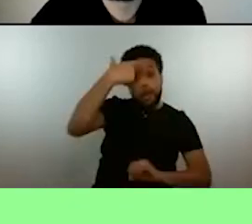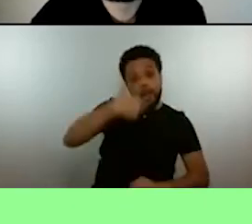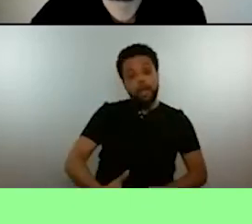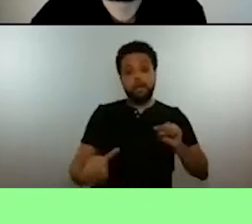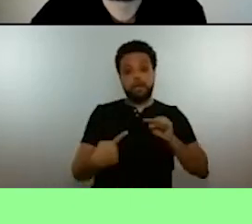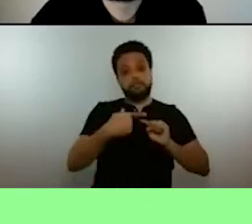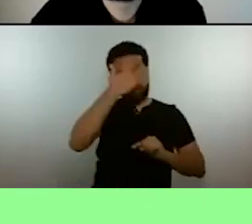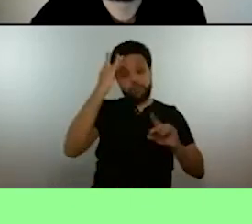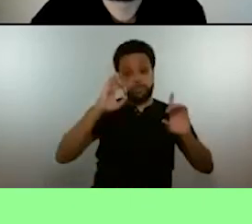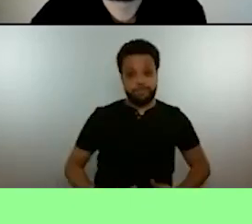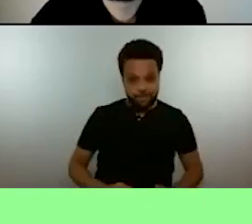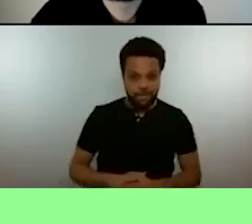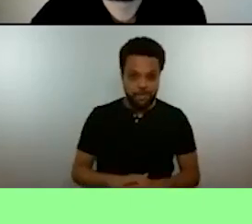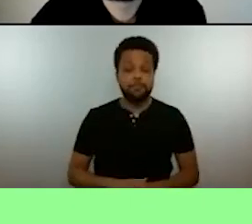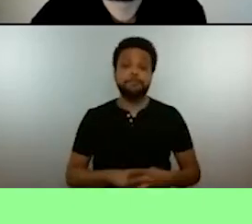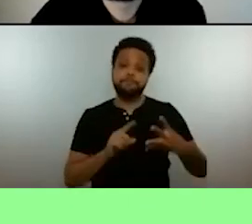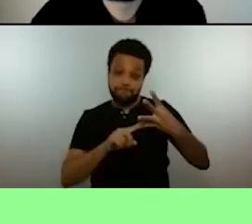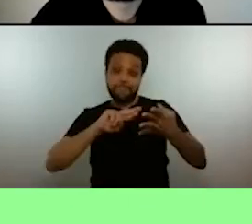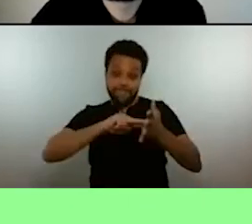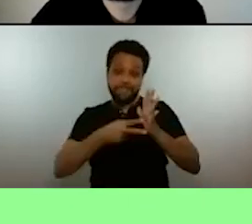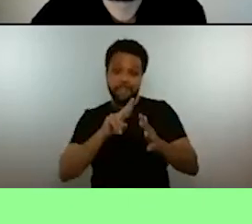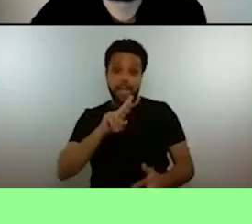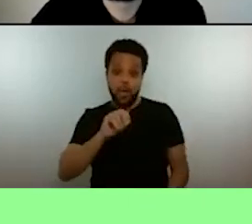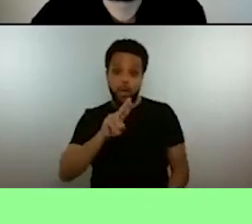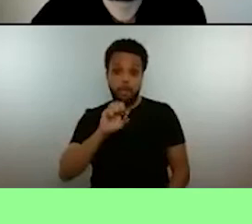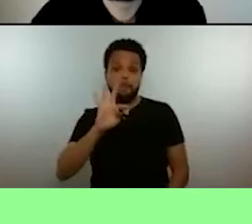E aí, só simplificando essa questão de